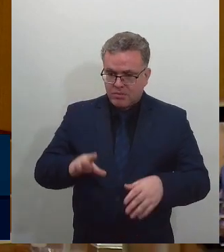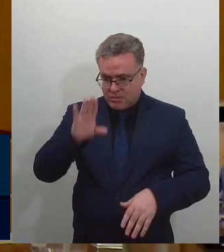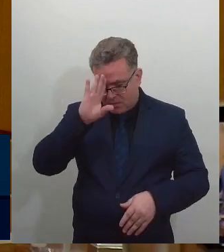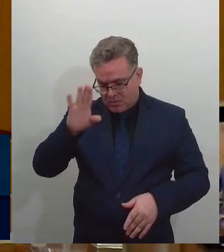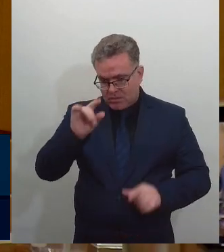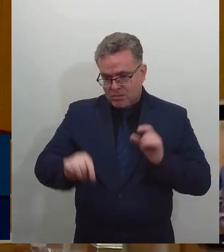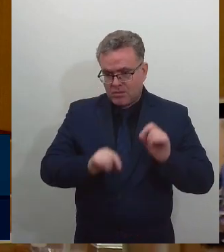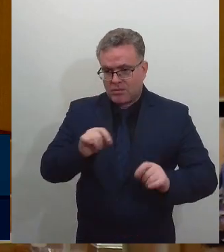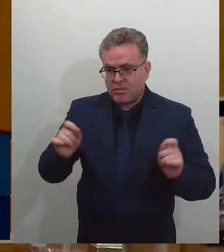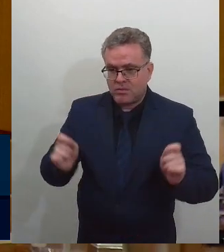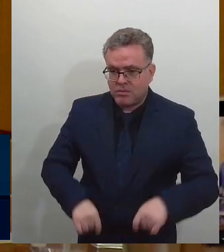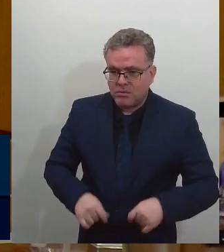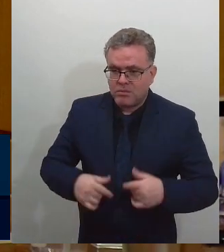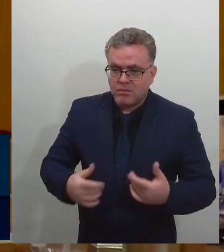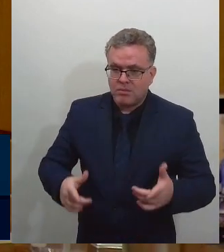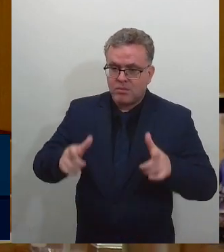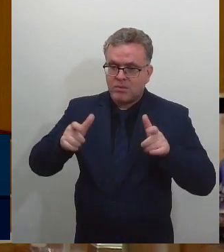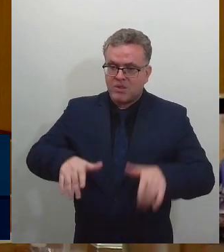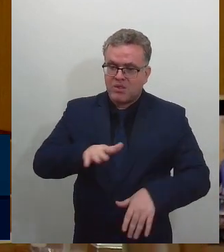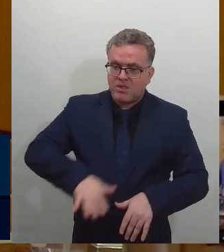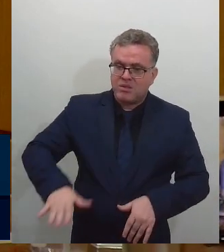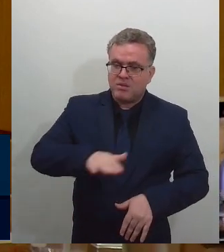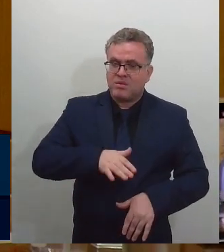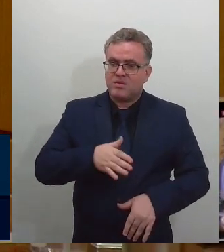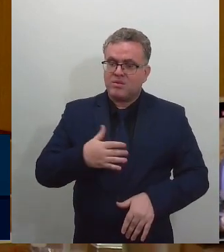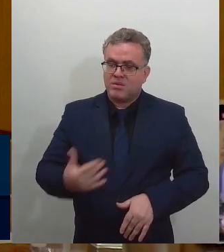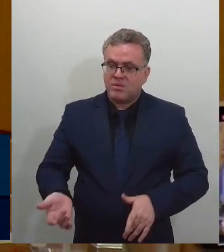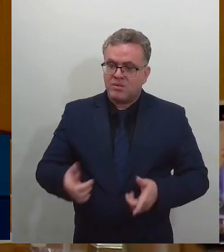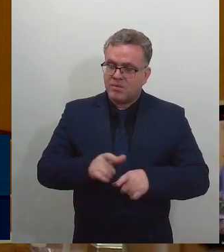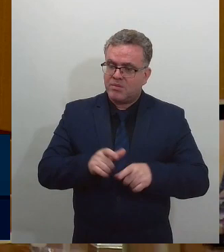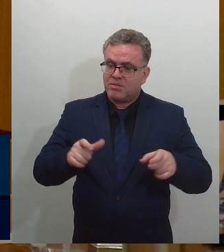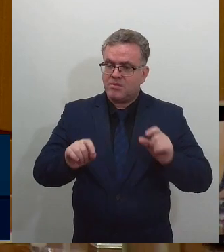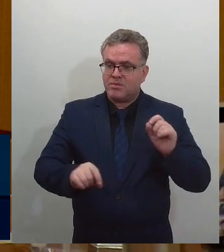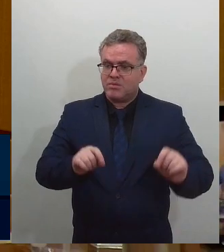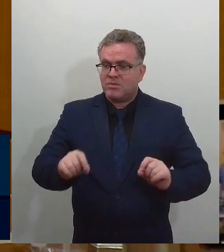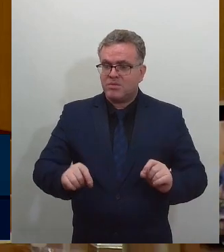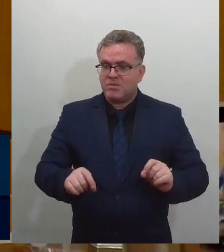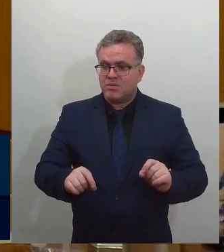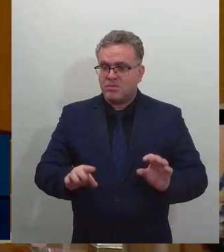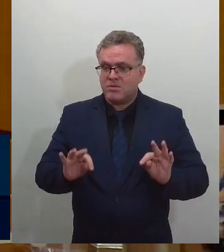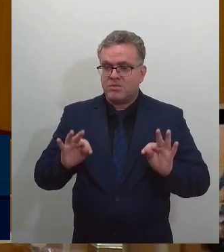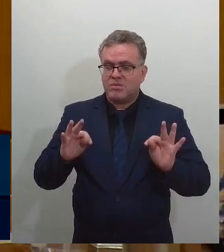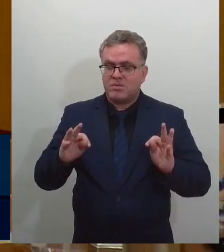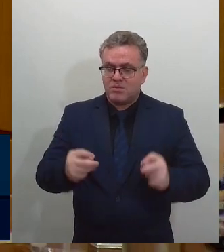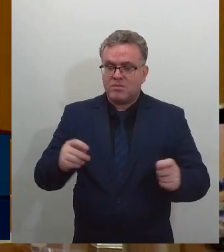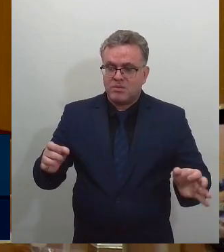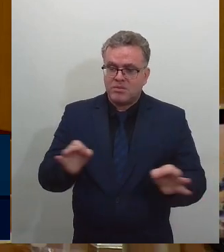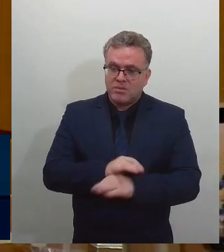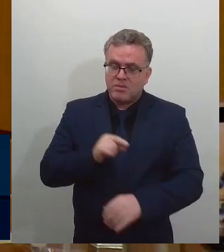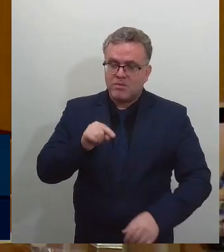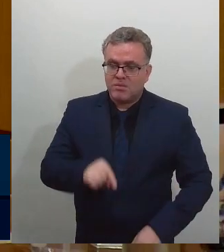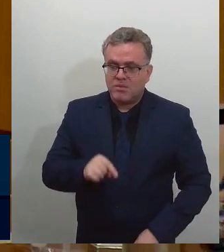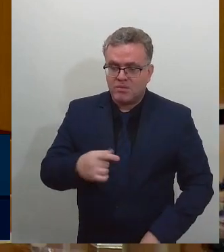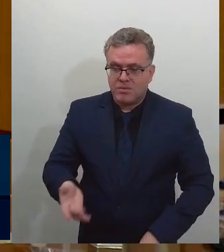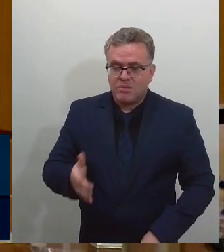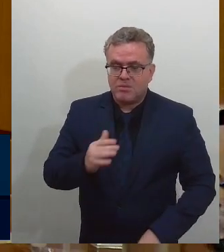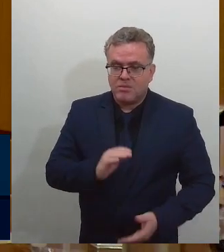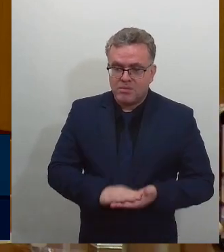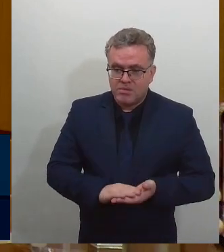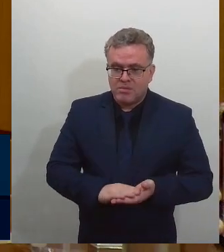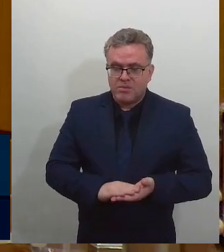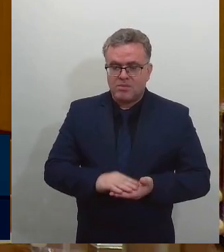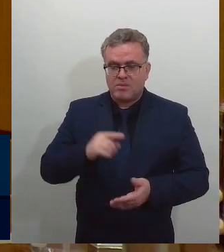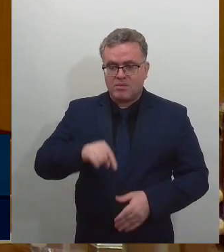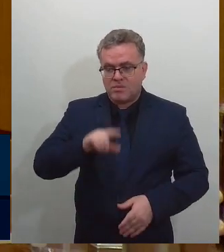expansão. A grande macro-drenagem da zona de expansão aqui na cidade aqui de Aracaju. Então,